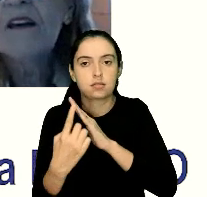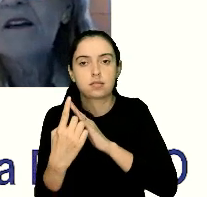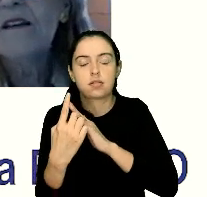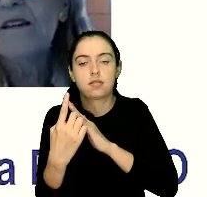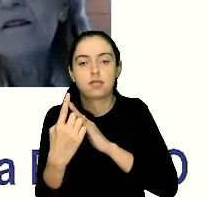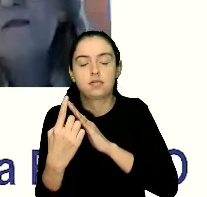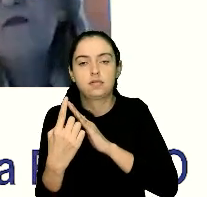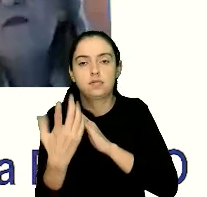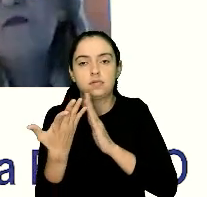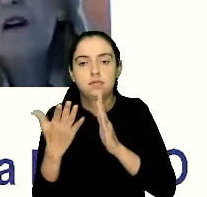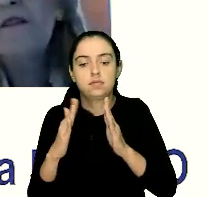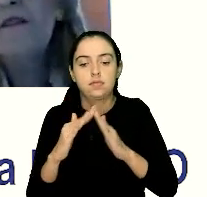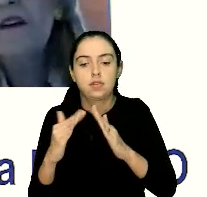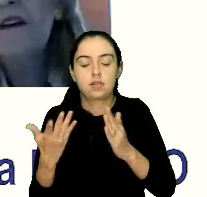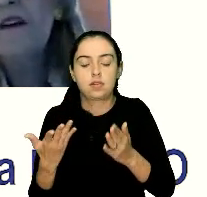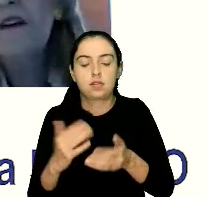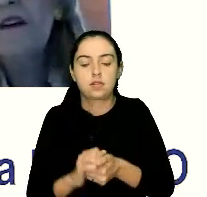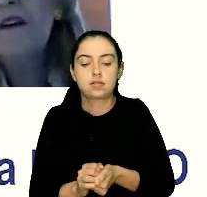né?